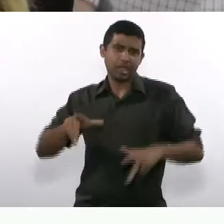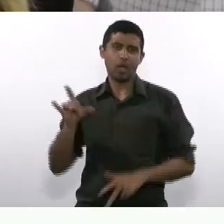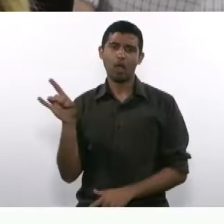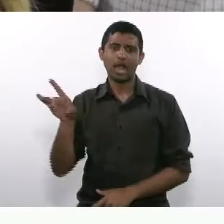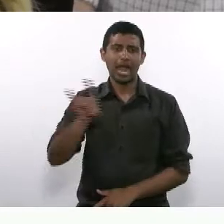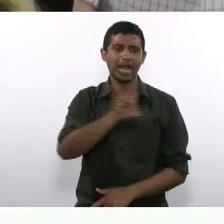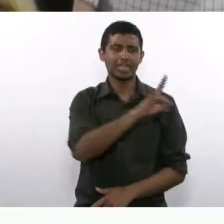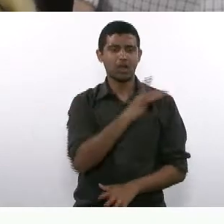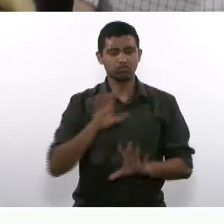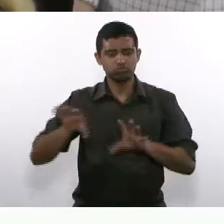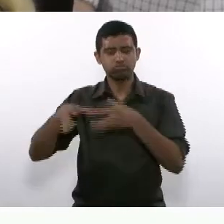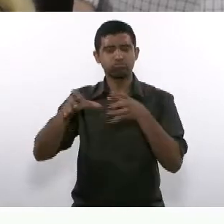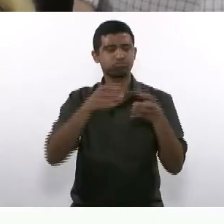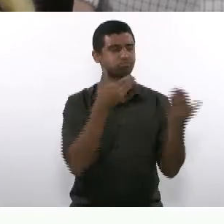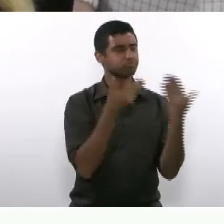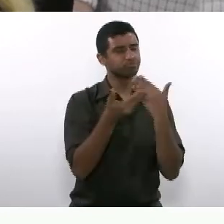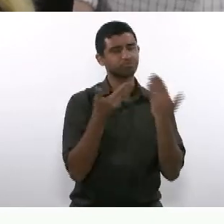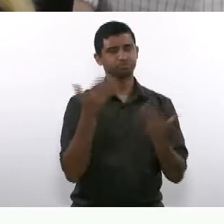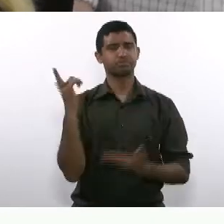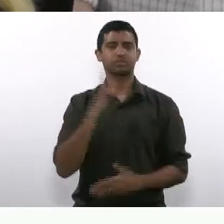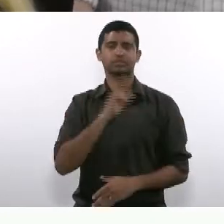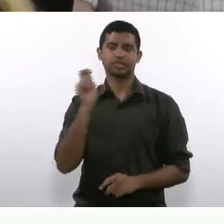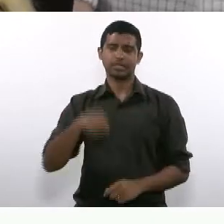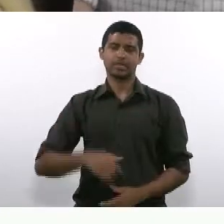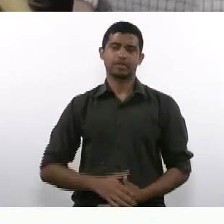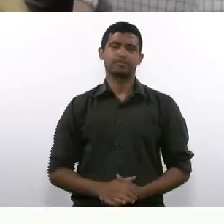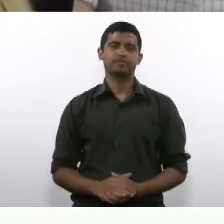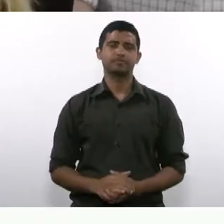um desses interlocutores.